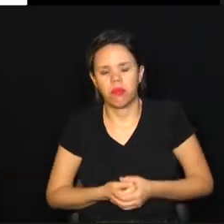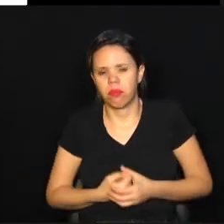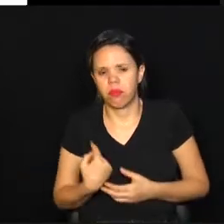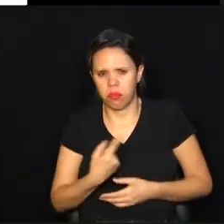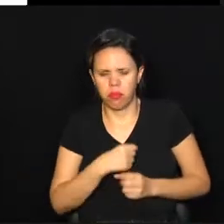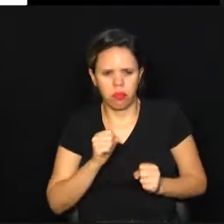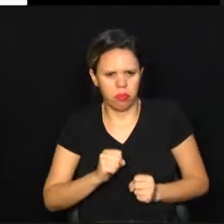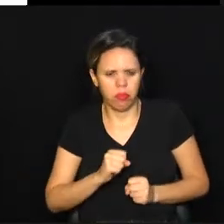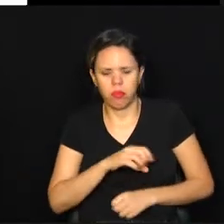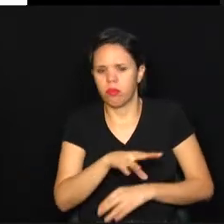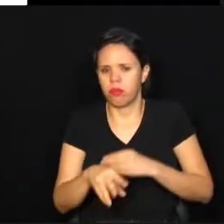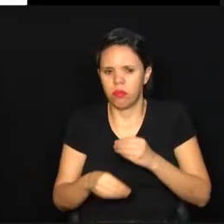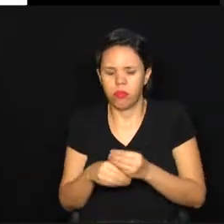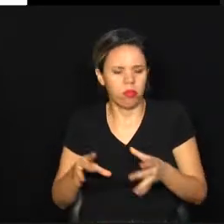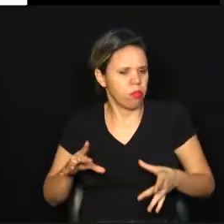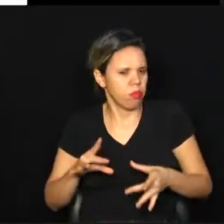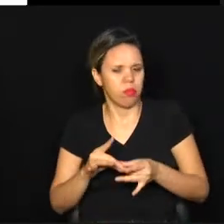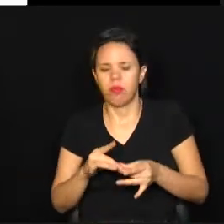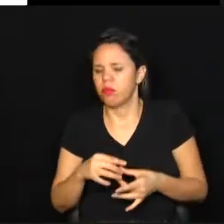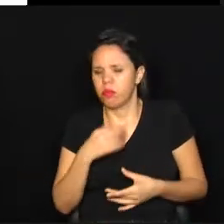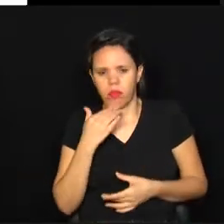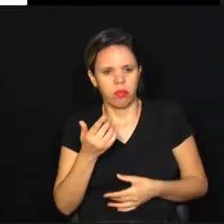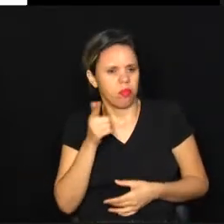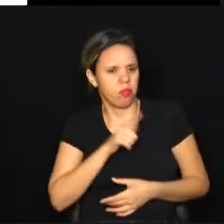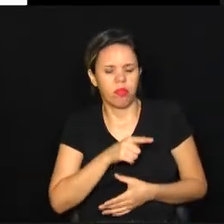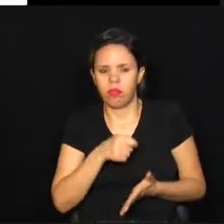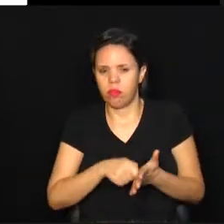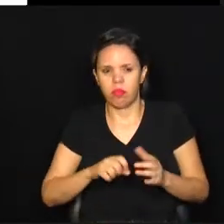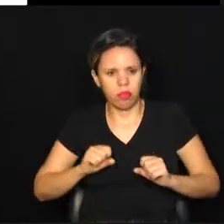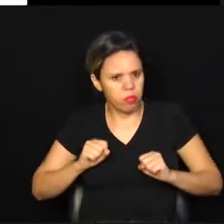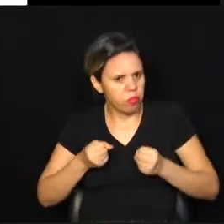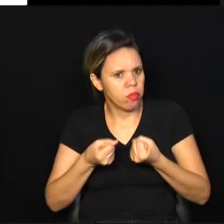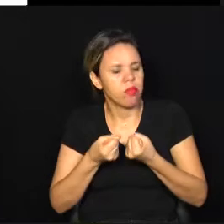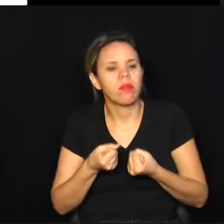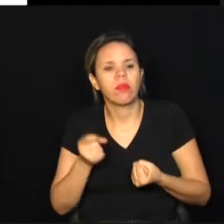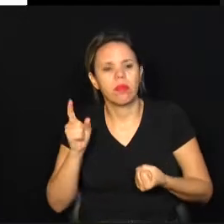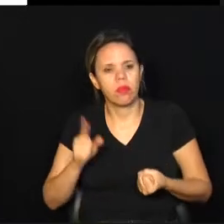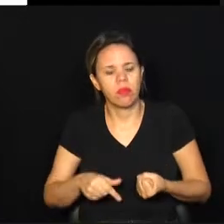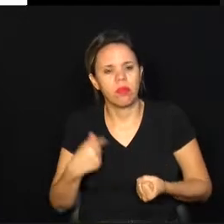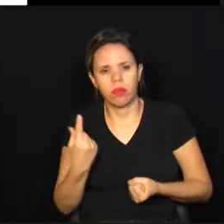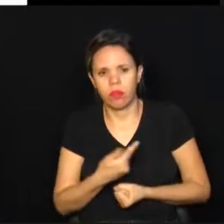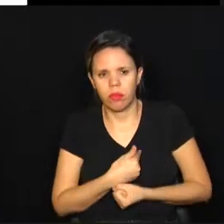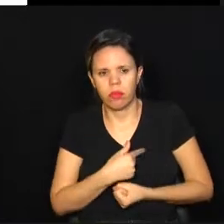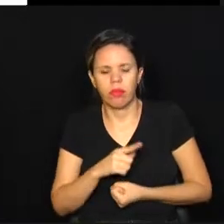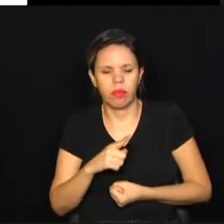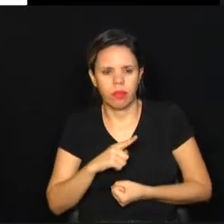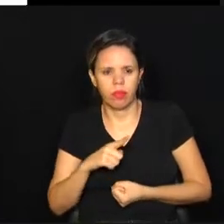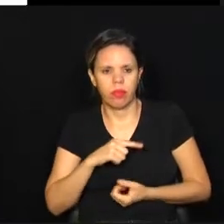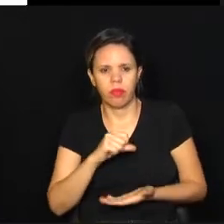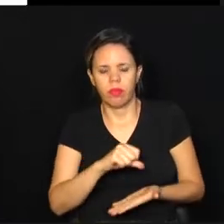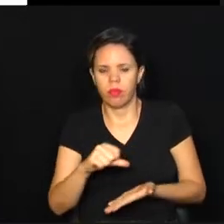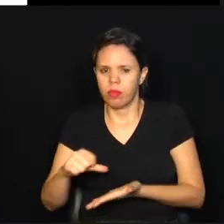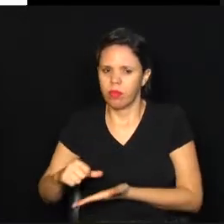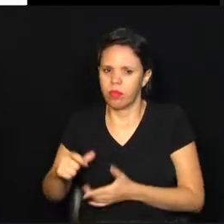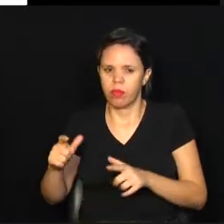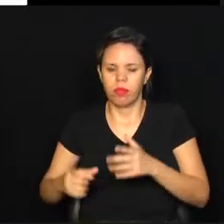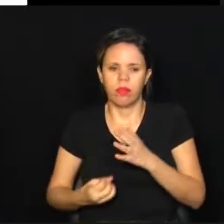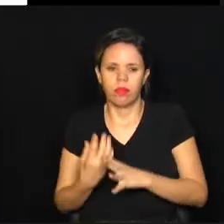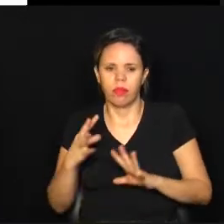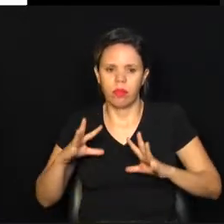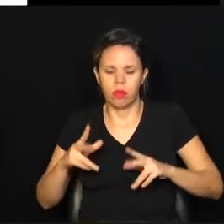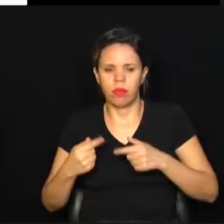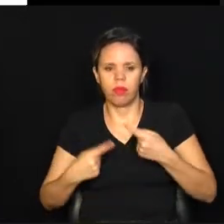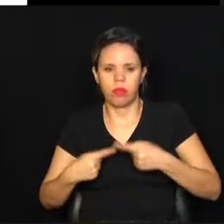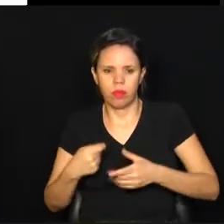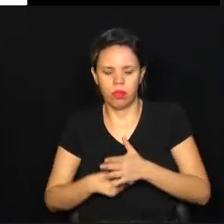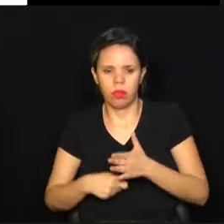possa integrá-los, nós não vamos fazer política integrada. Então, o esforço todo foi para que a gente tivesse regiões onde todas as políticas